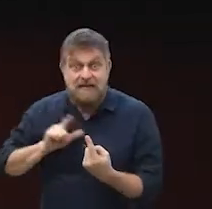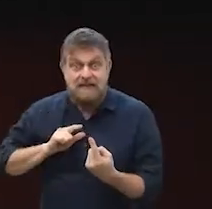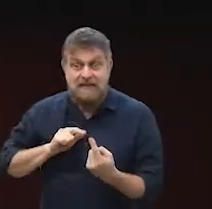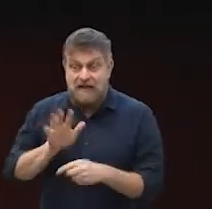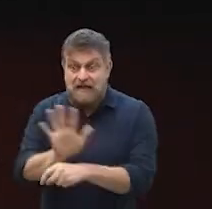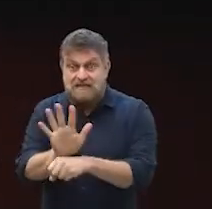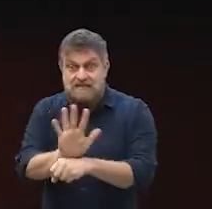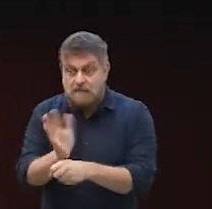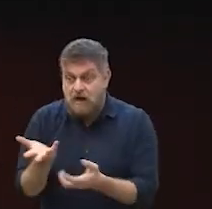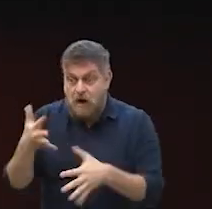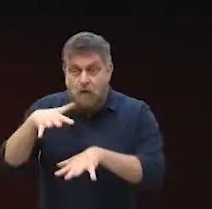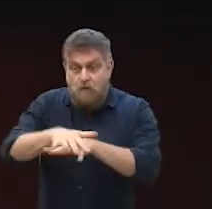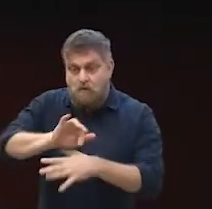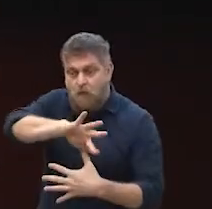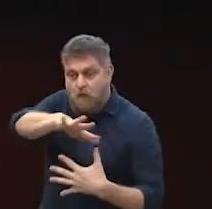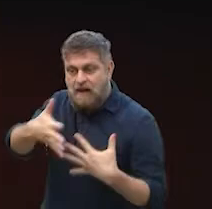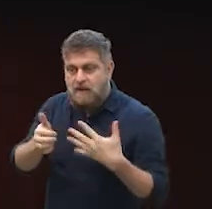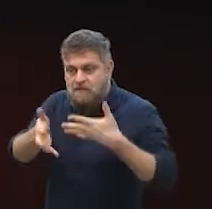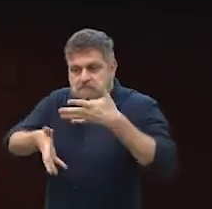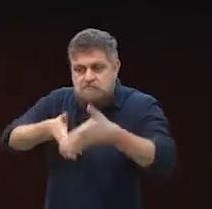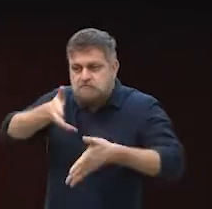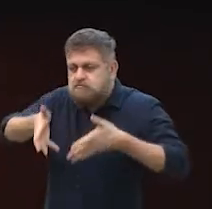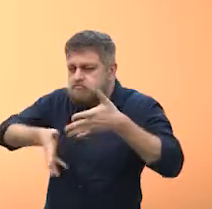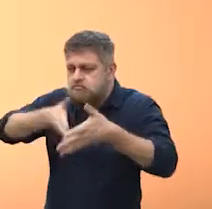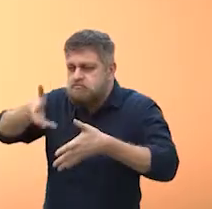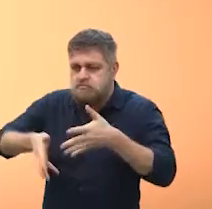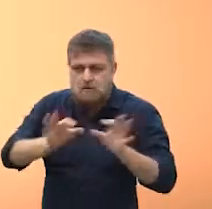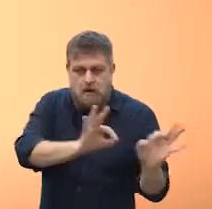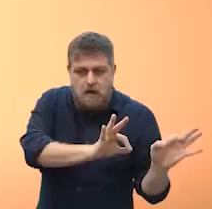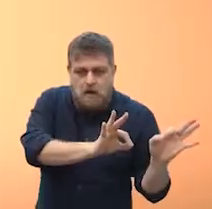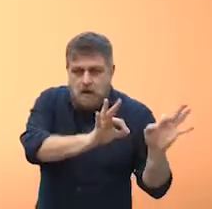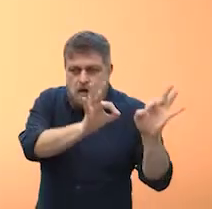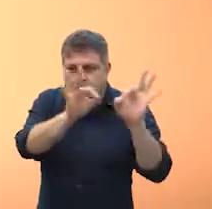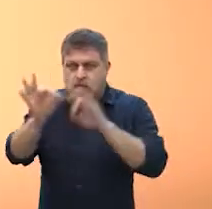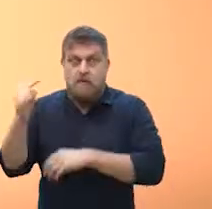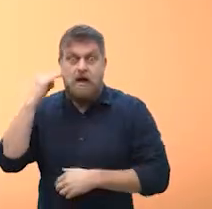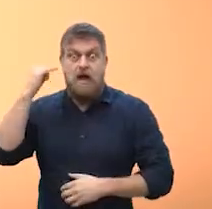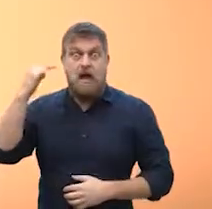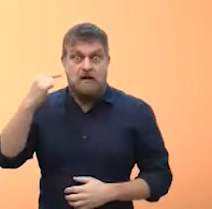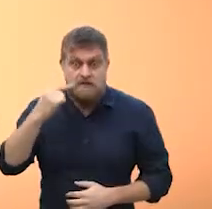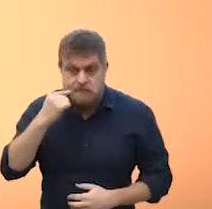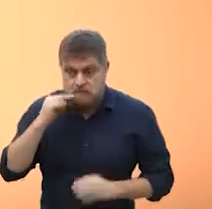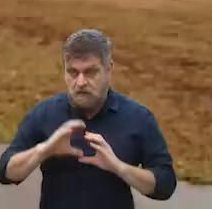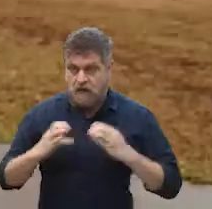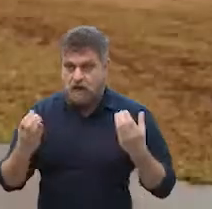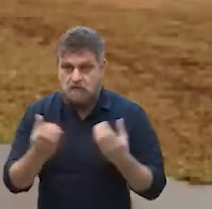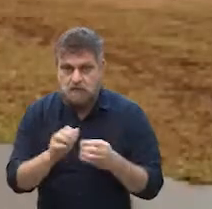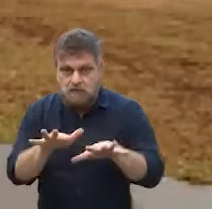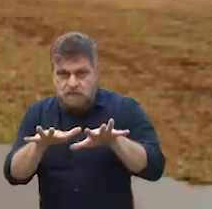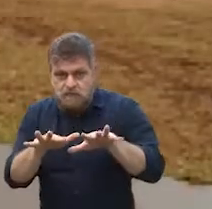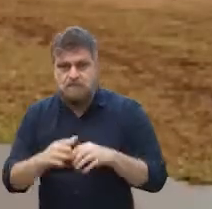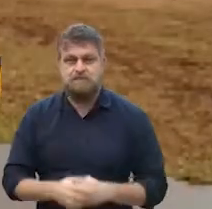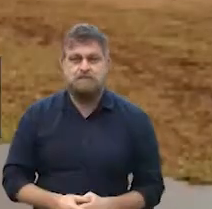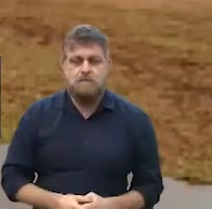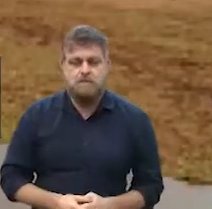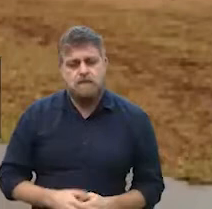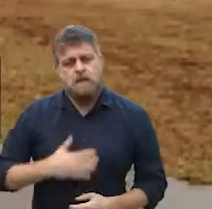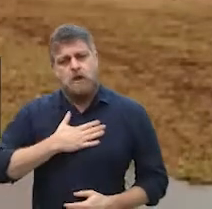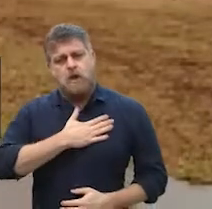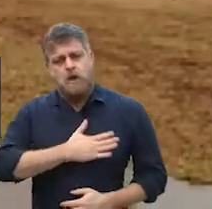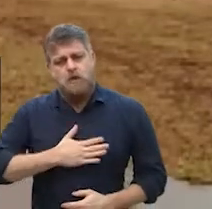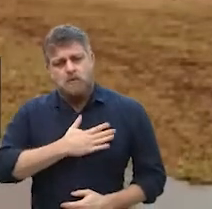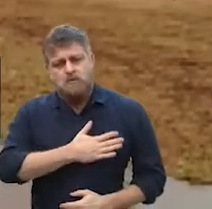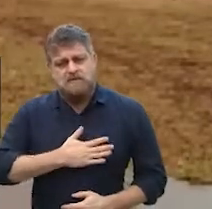de Libras, a língua brasileira de sinais, para a acessibilidade da comunidade surda. Por isso, gostaria